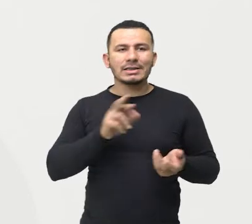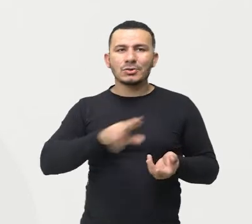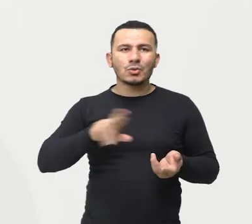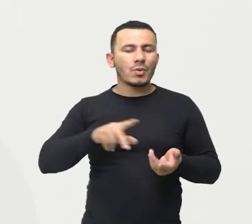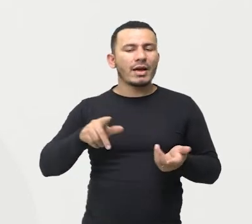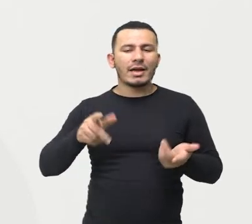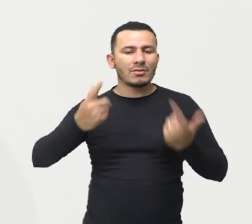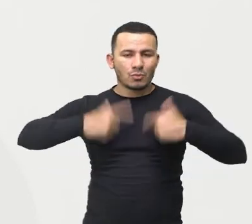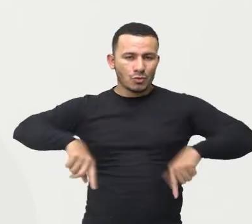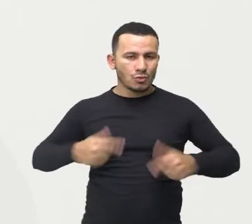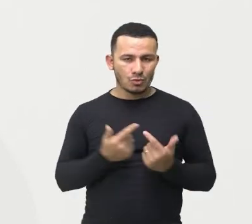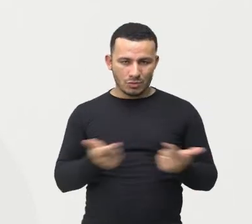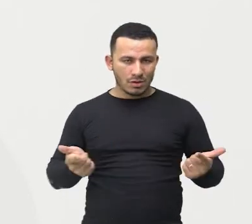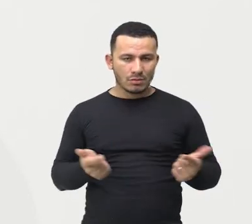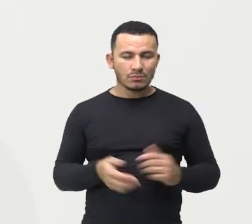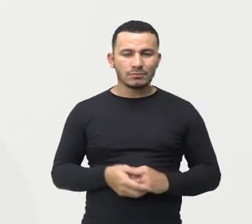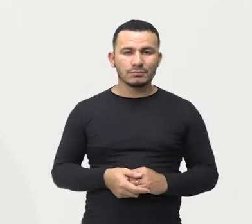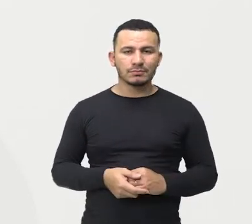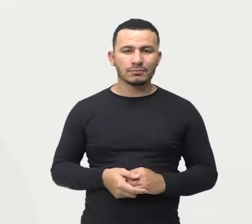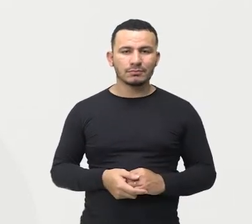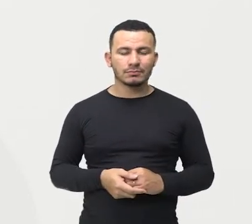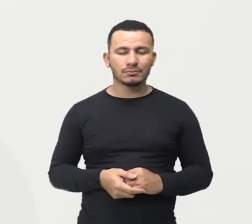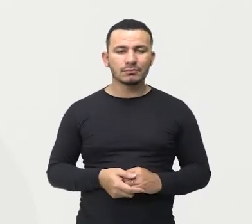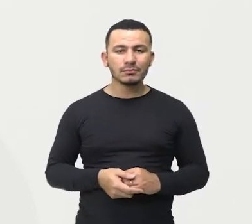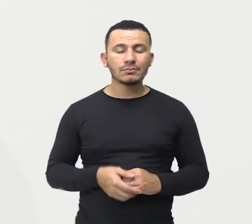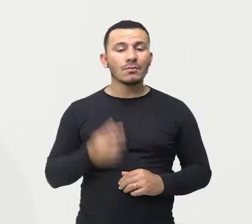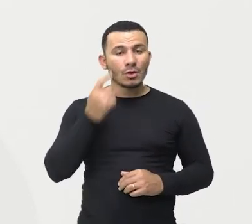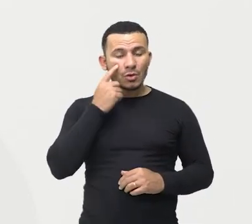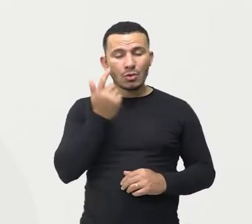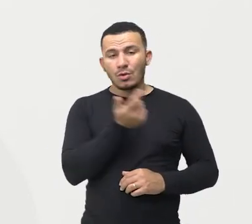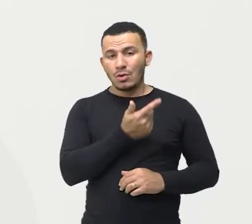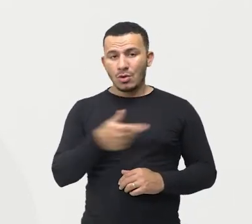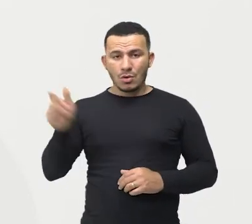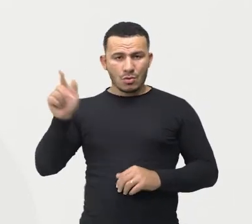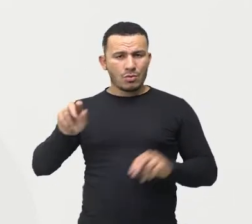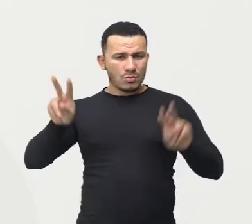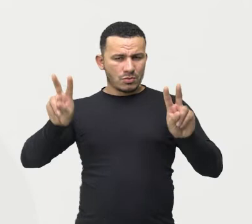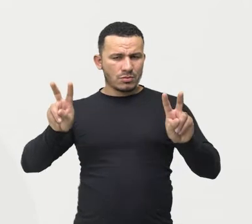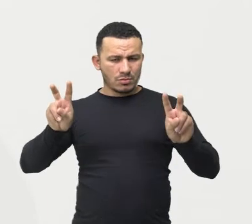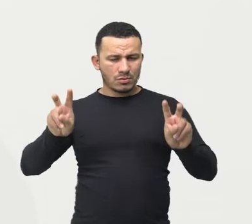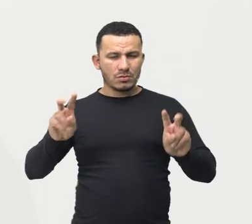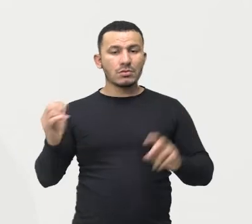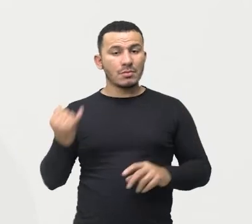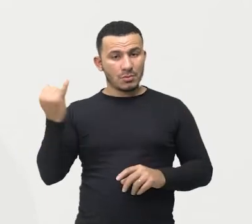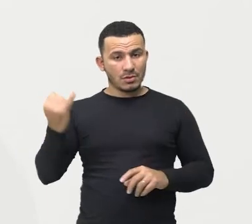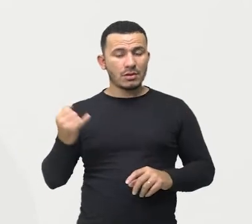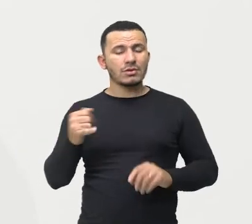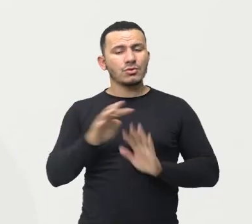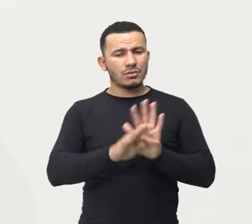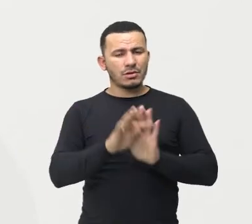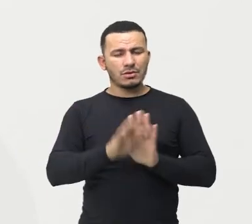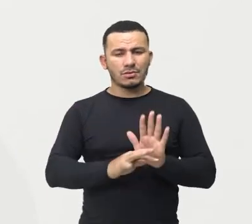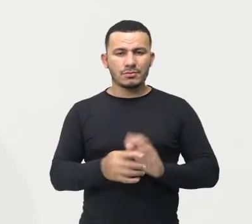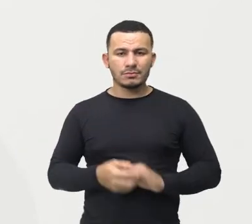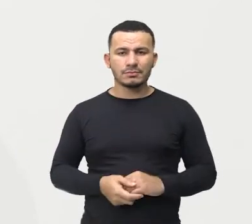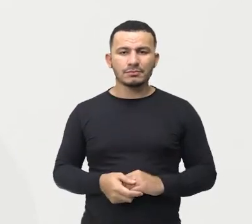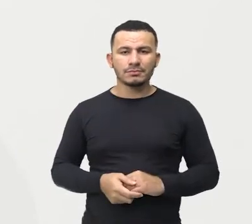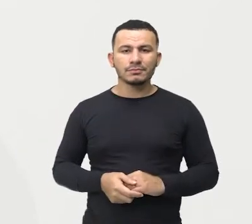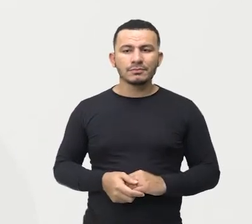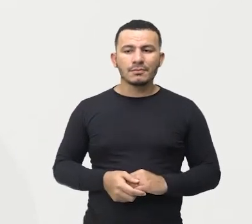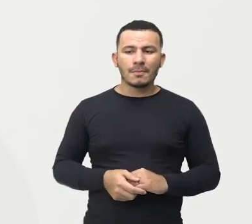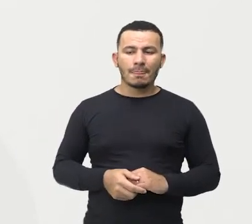não imparcial, ok? Agora quero chamar a atenção de vocês para outro ponto importante também. Vocês viram que